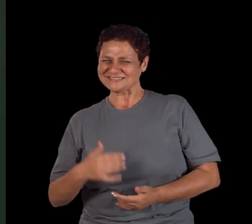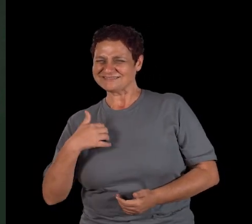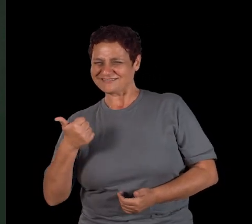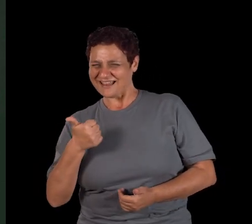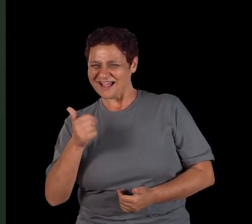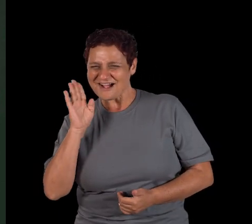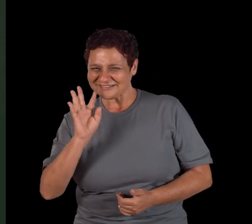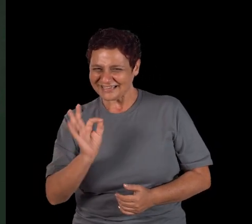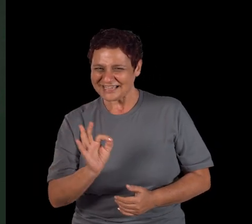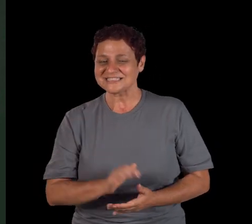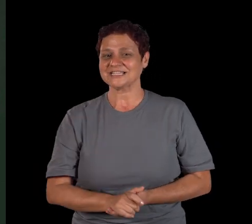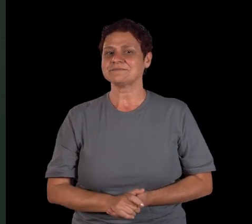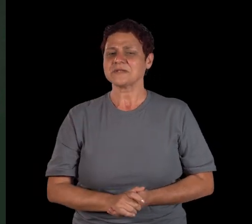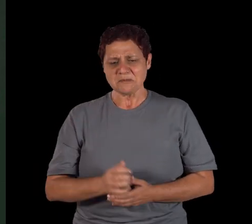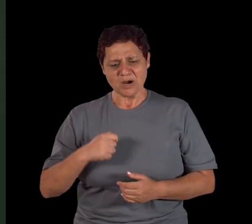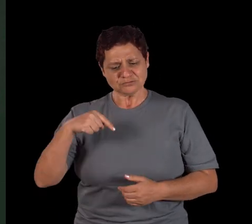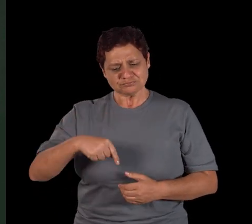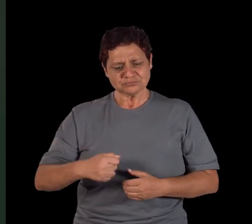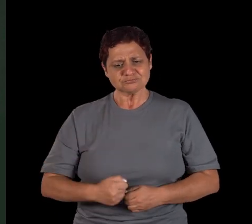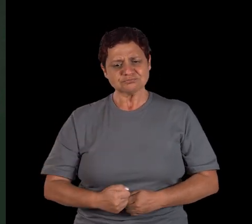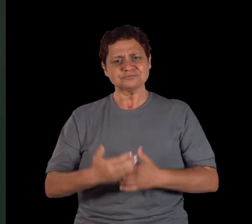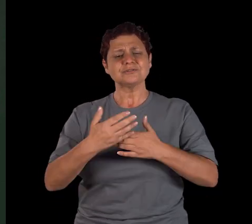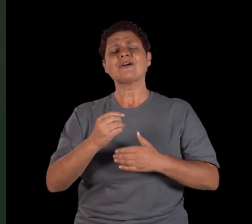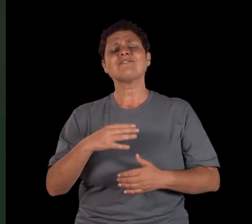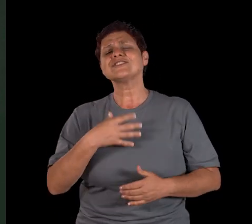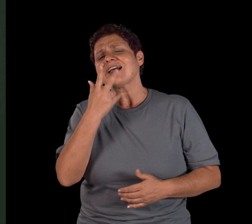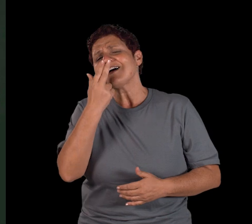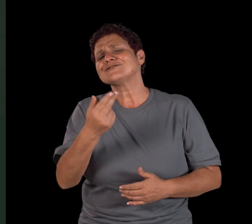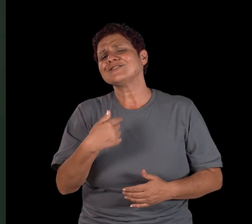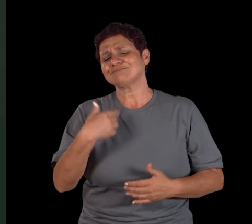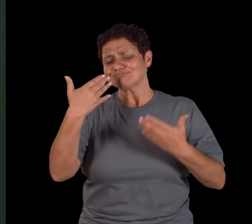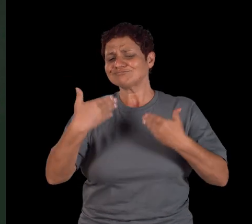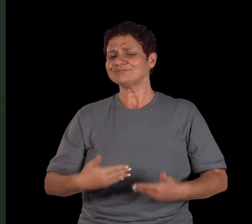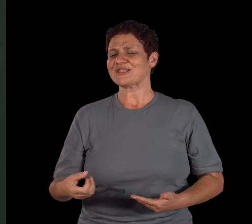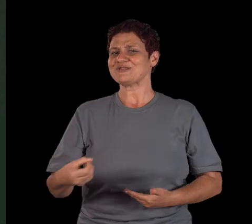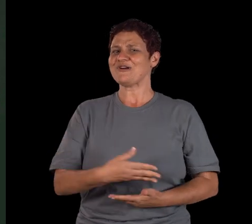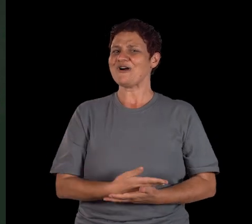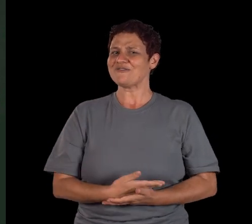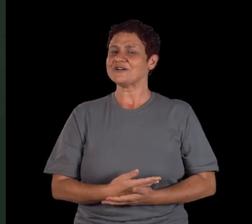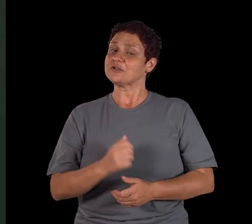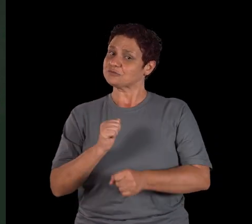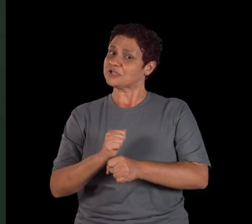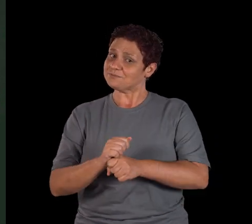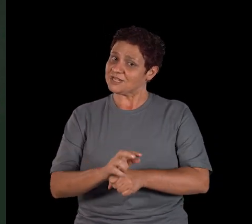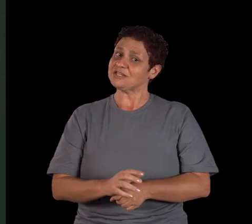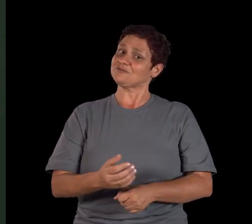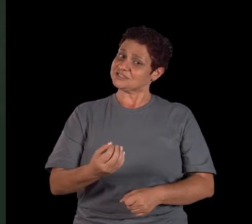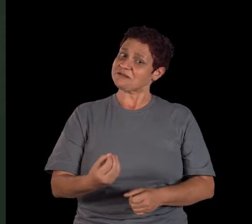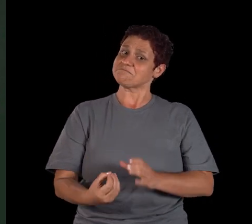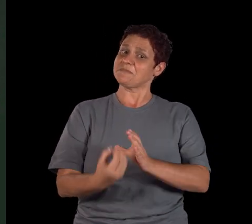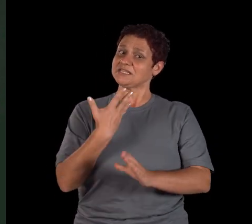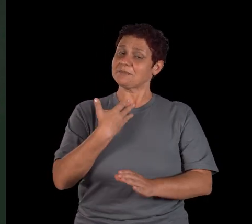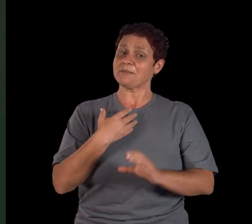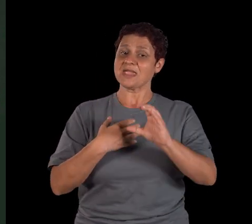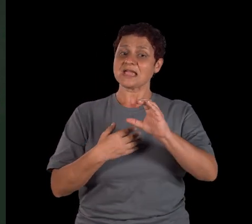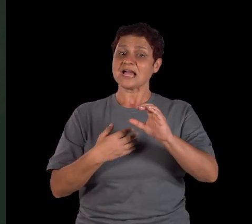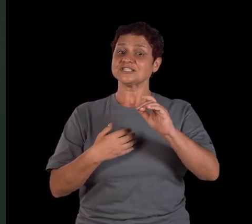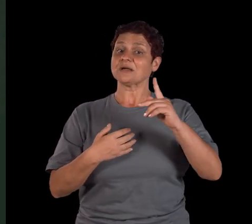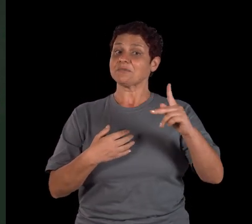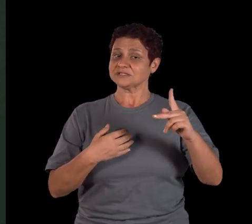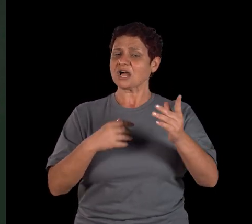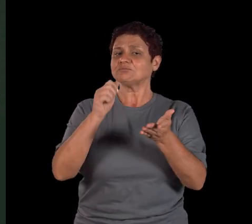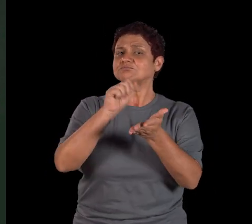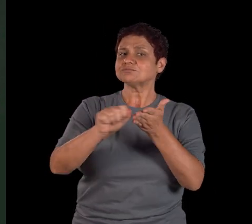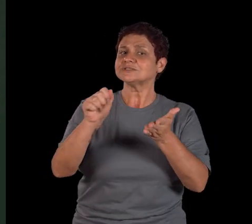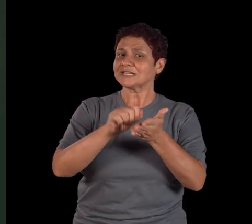massa, né? Manda seu recadinho aí sobre o novo Nonô. Foi lá em Novo Recado? Tô esperando o seu recadinho na caixa postal, gente. Põe aí a caixa postal